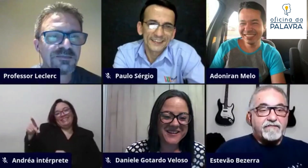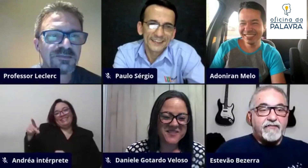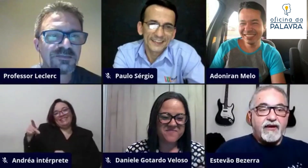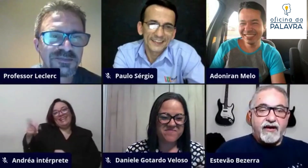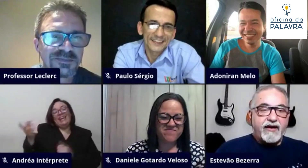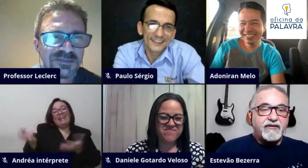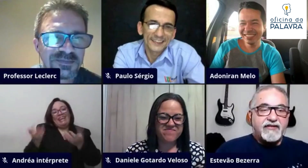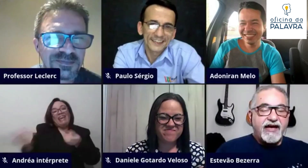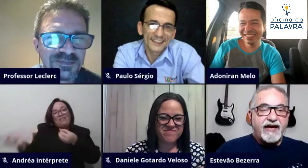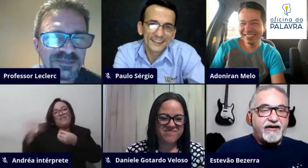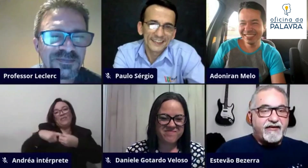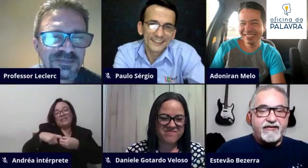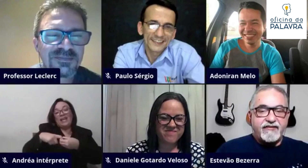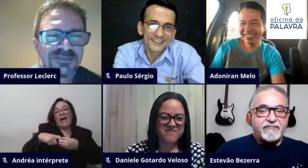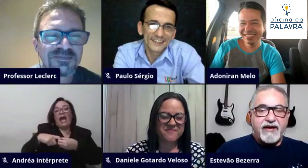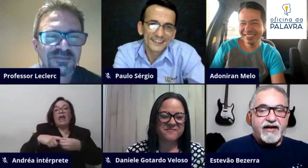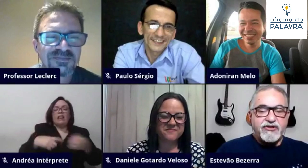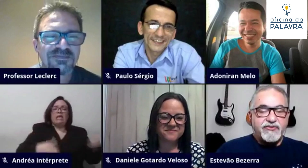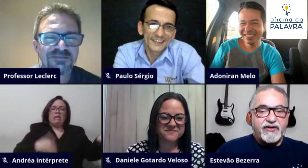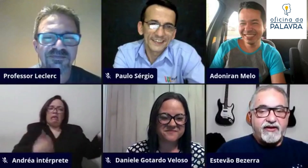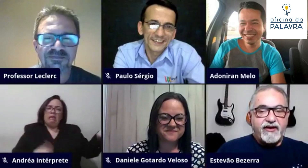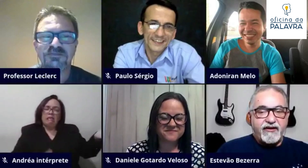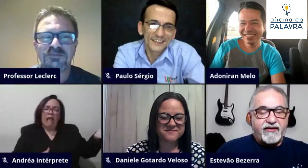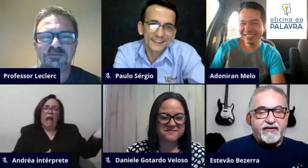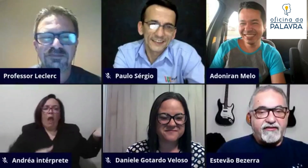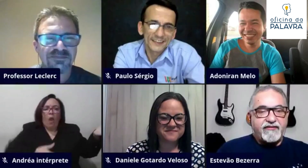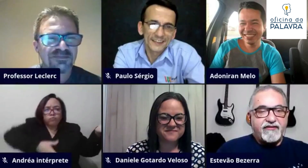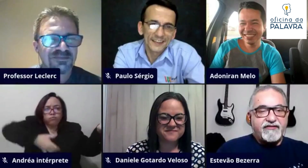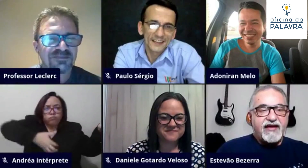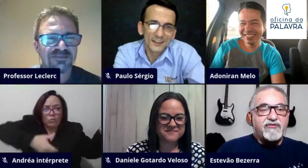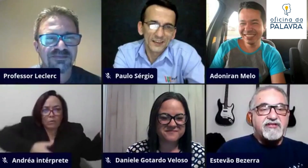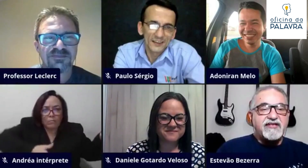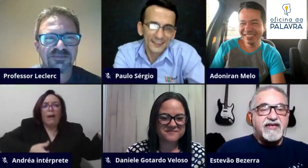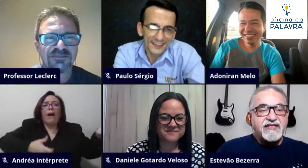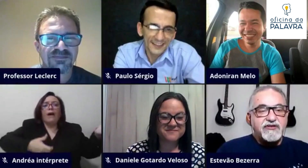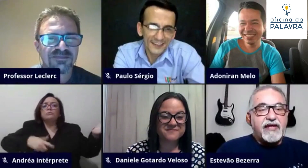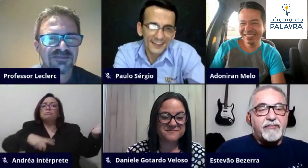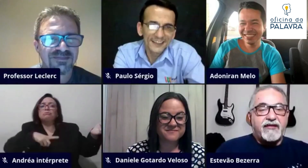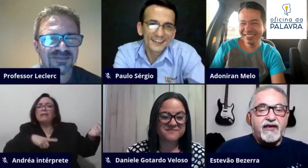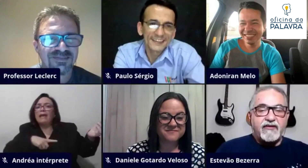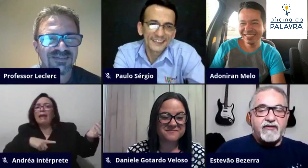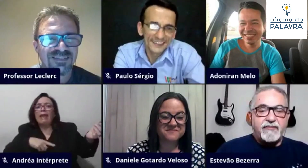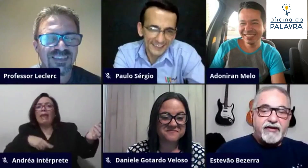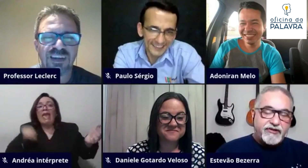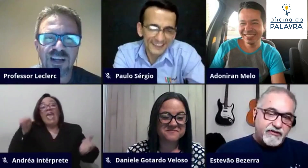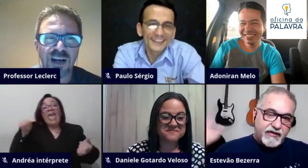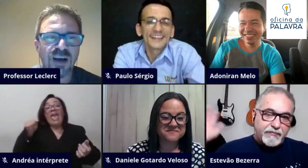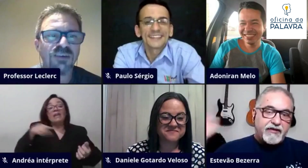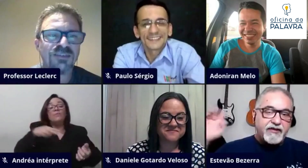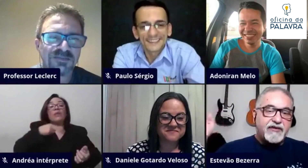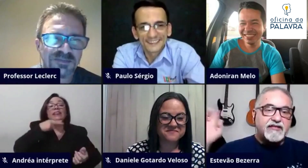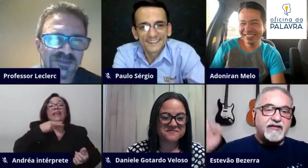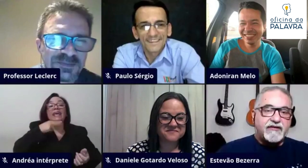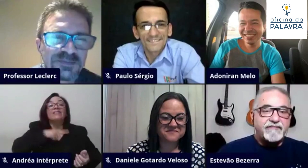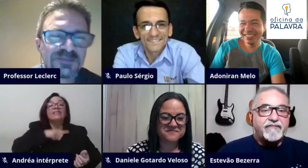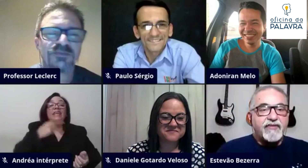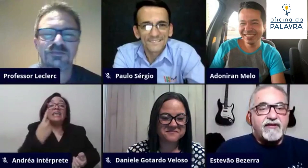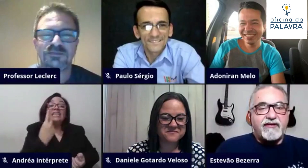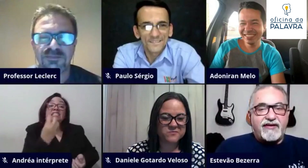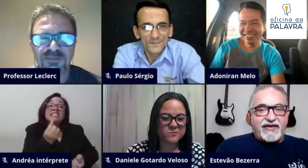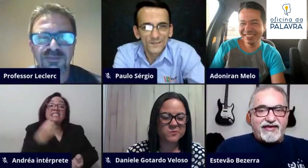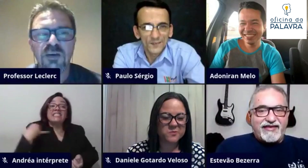guitarra? Guitarra, baixo, ele está com 16 anos, está aprendendo, né? Mas está aprendendo